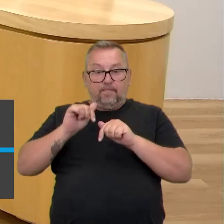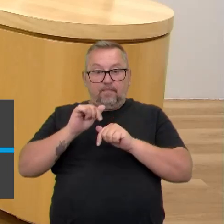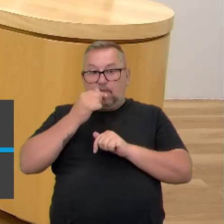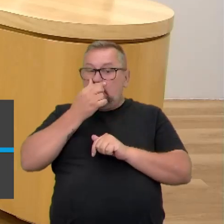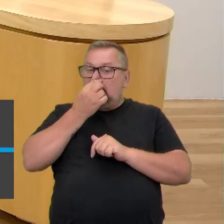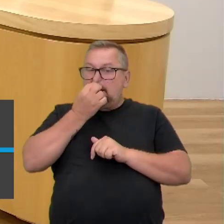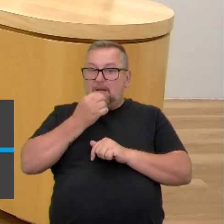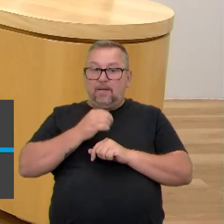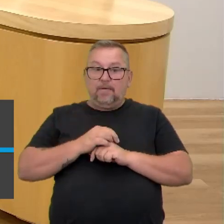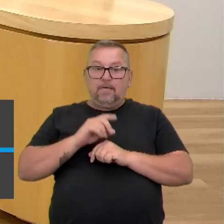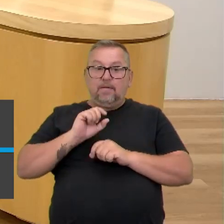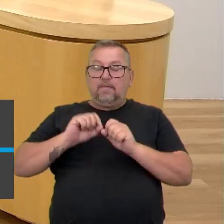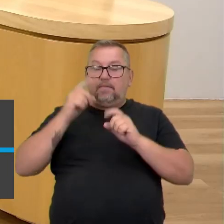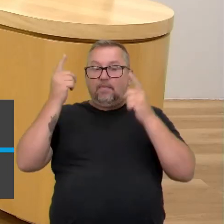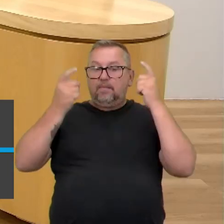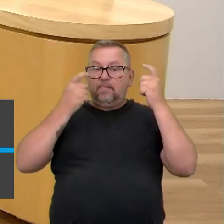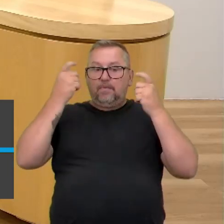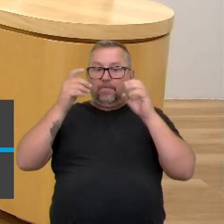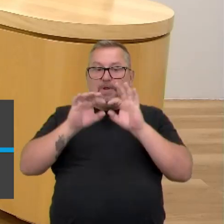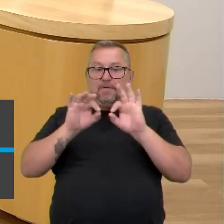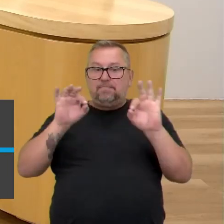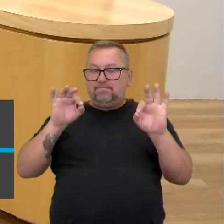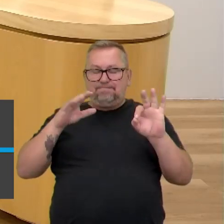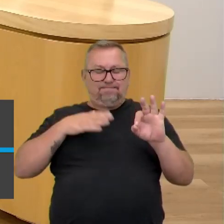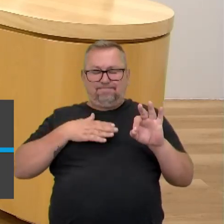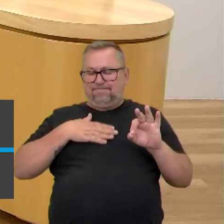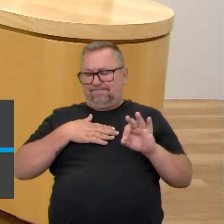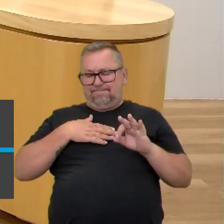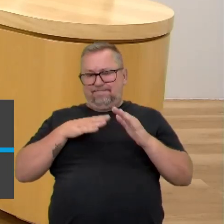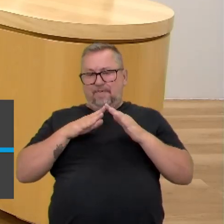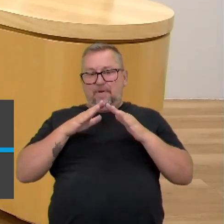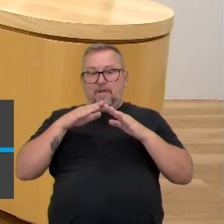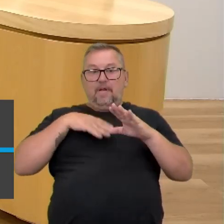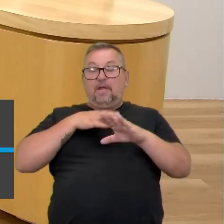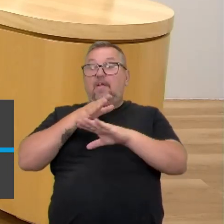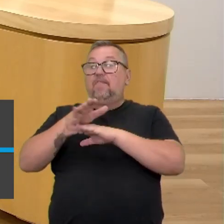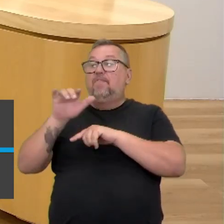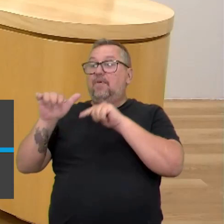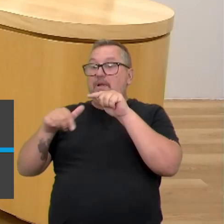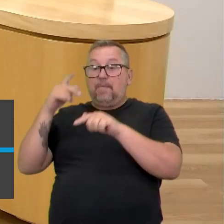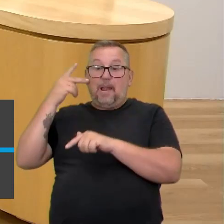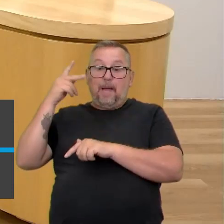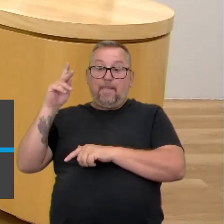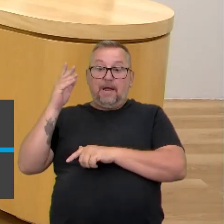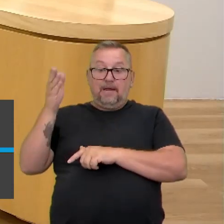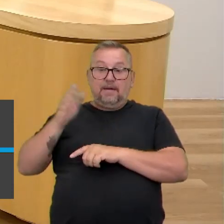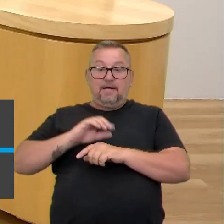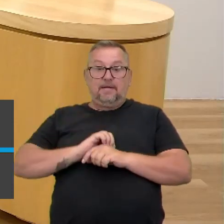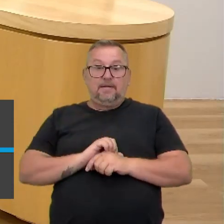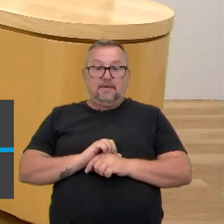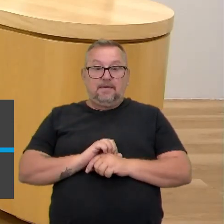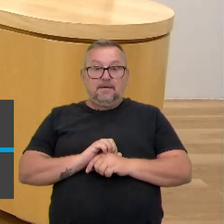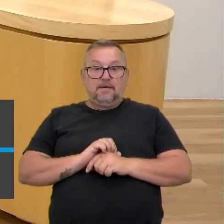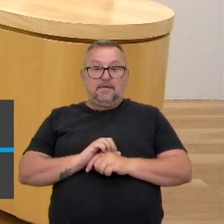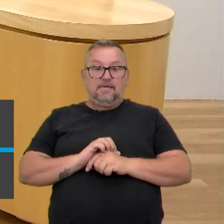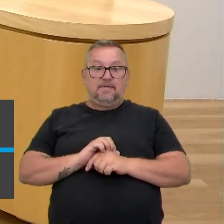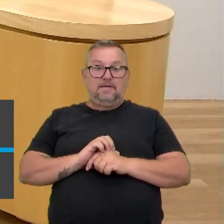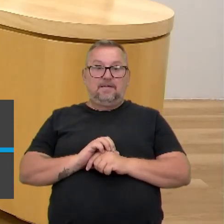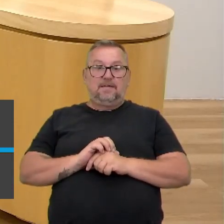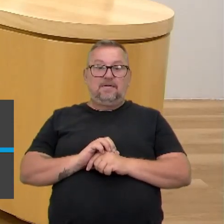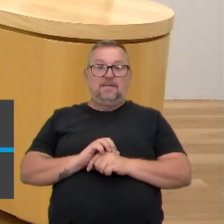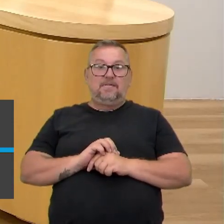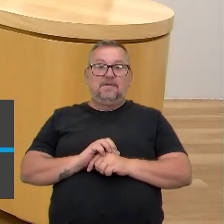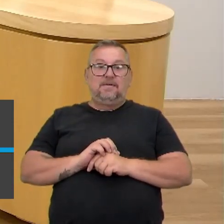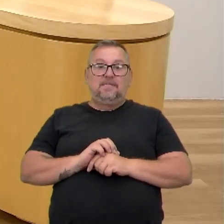qual quem vai se preocupar com a distância não são eles. É quem for trabalhar para eles. Né? E olha lá, vamos voltar